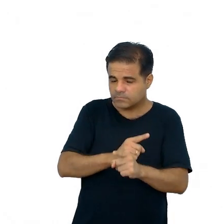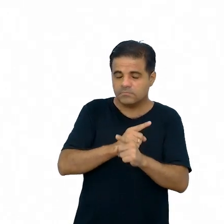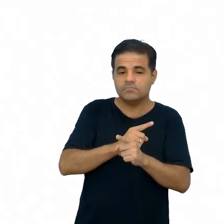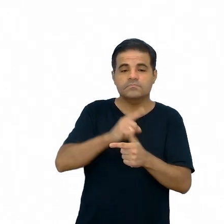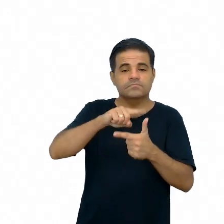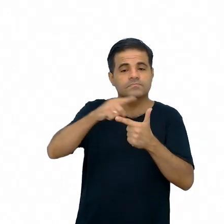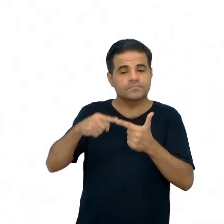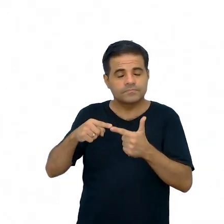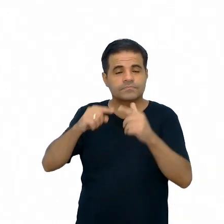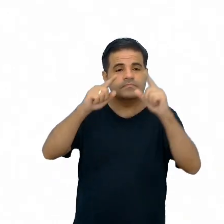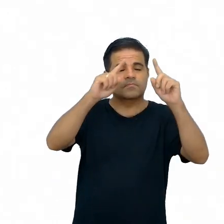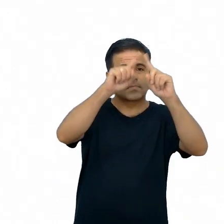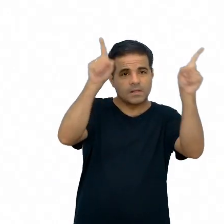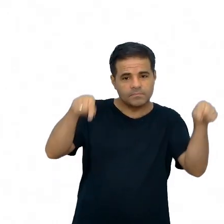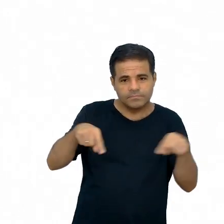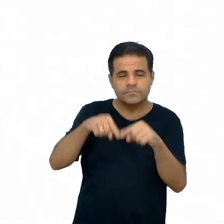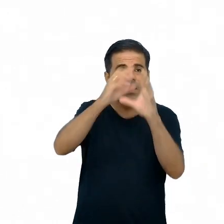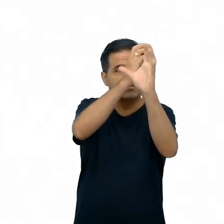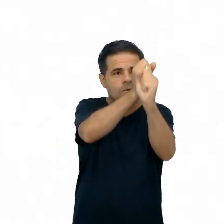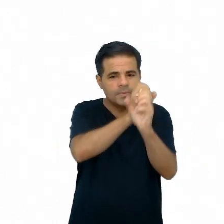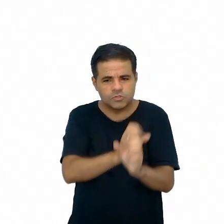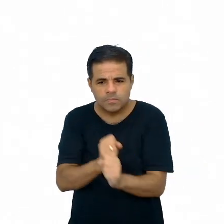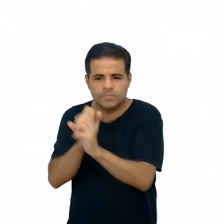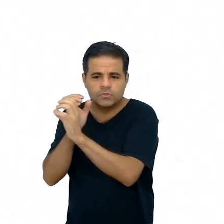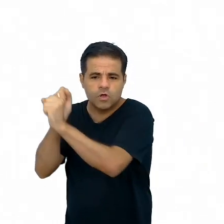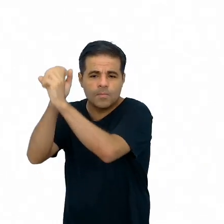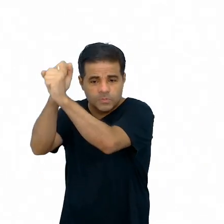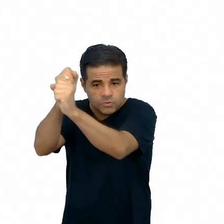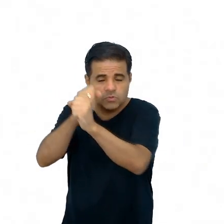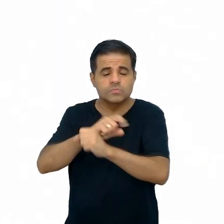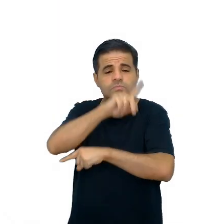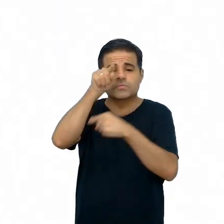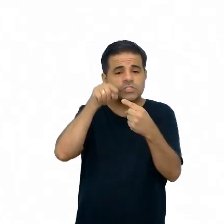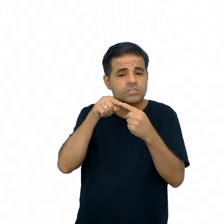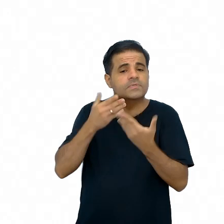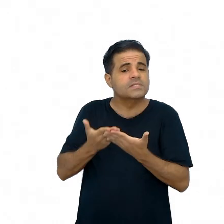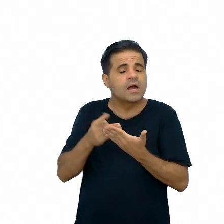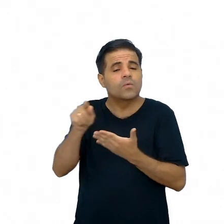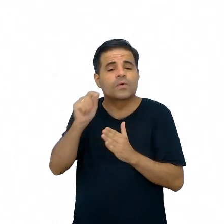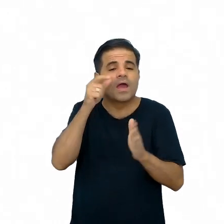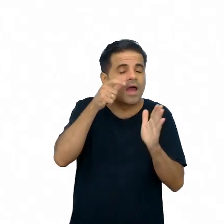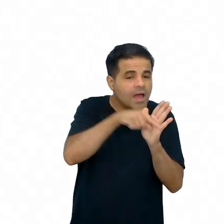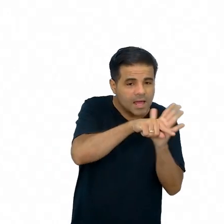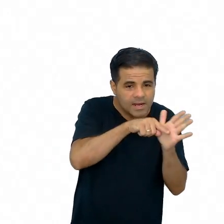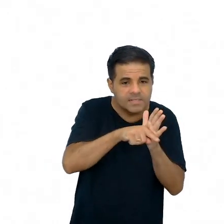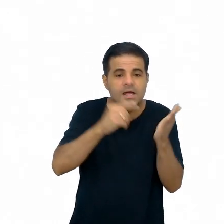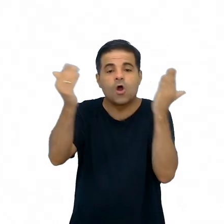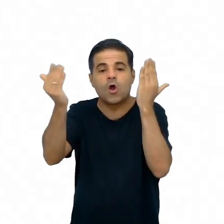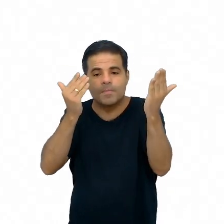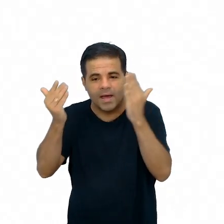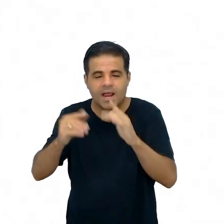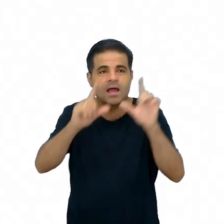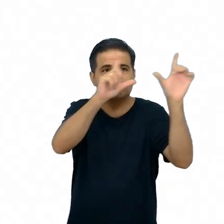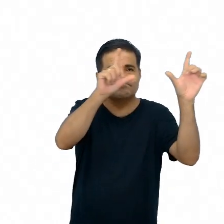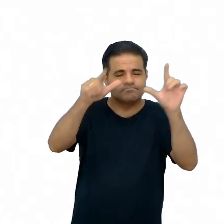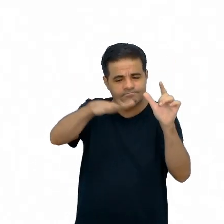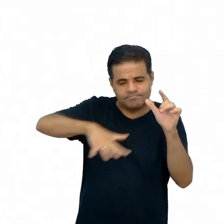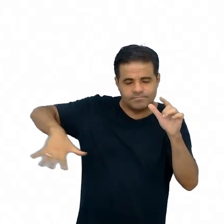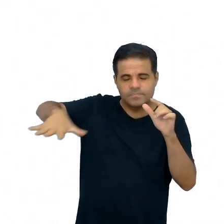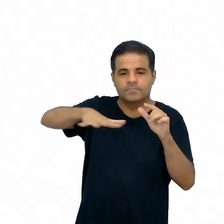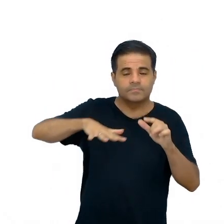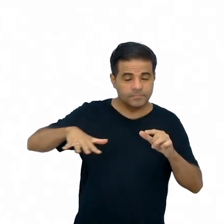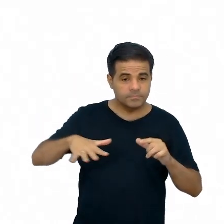e seus elementos, né? E o objetivo dessa aula é analisar e comparar figuras